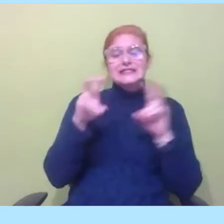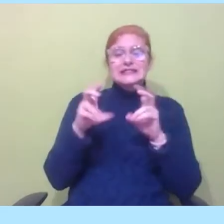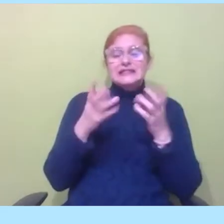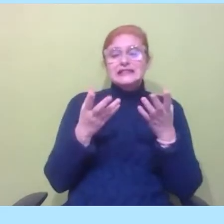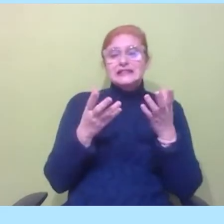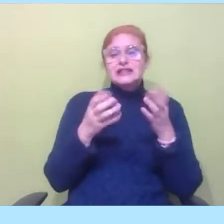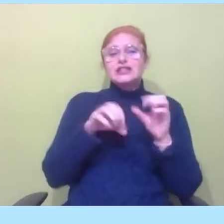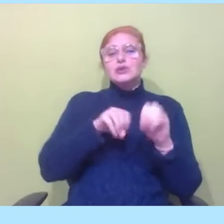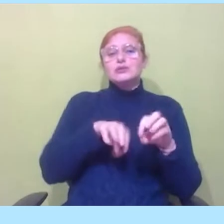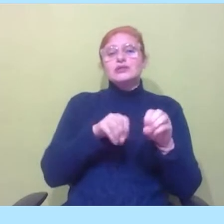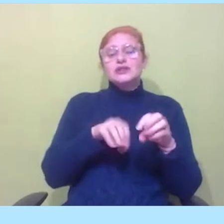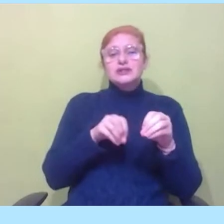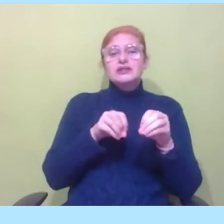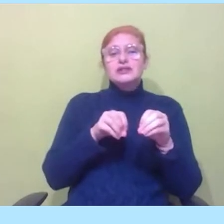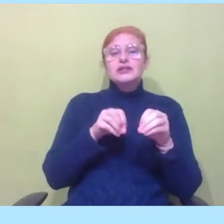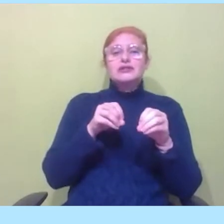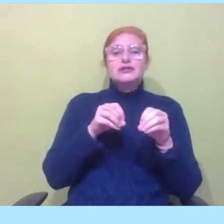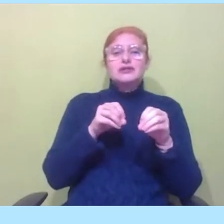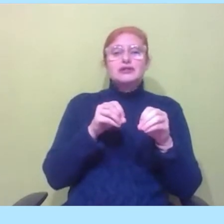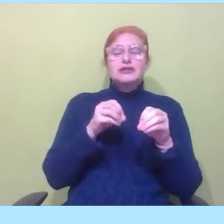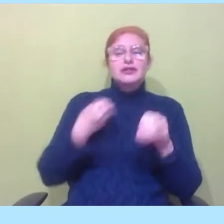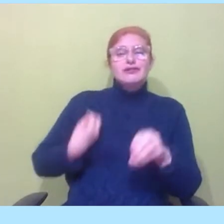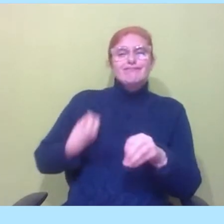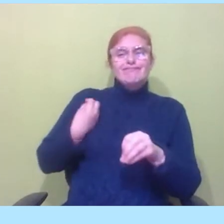educação online está muito